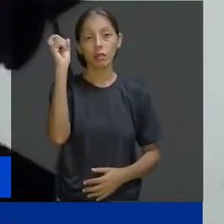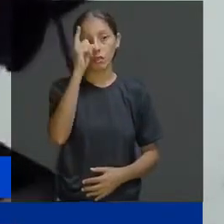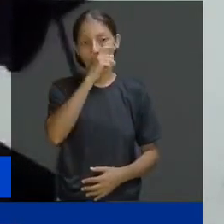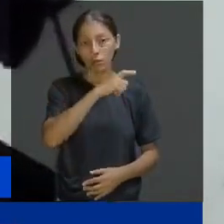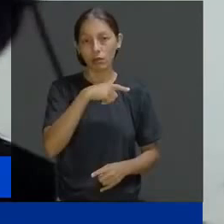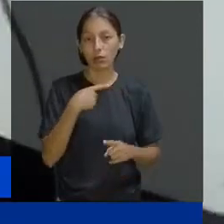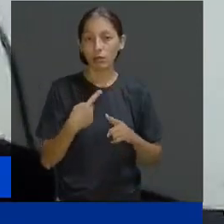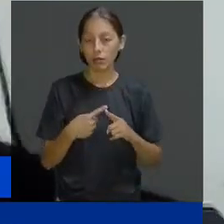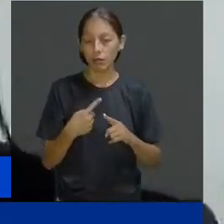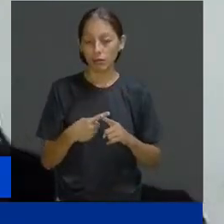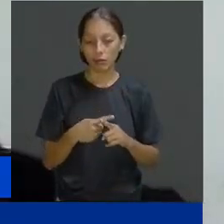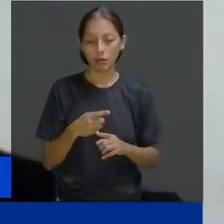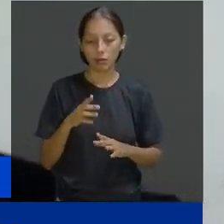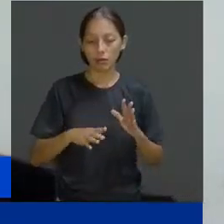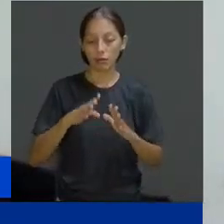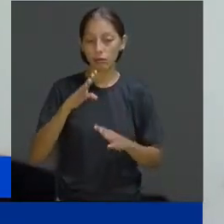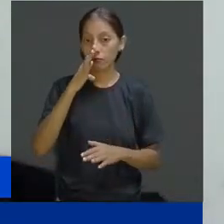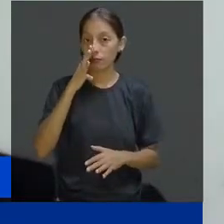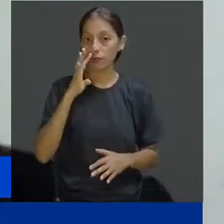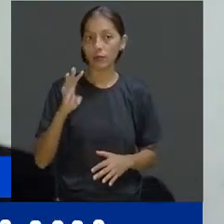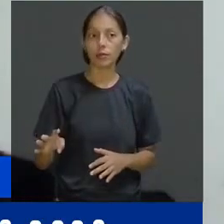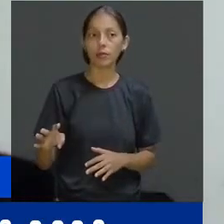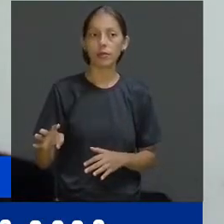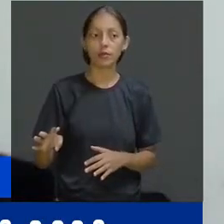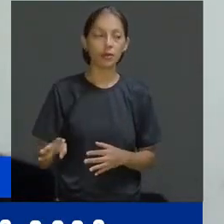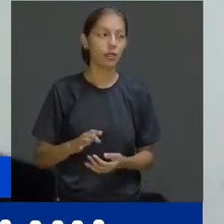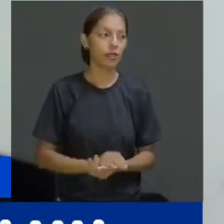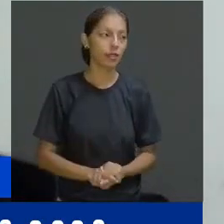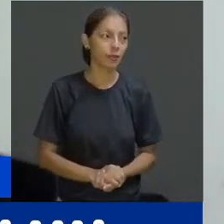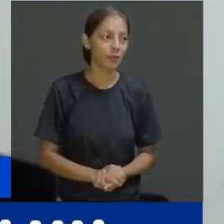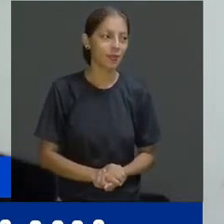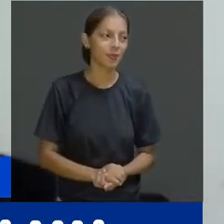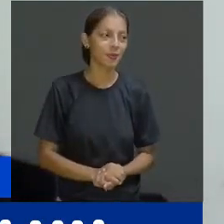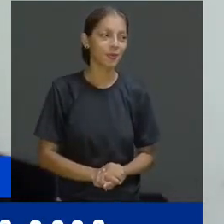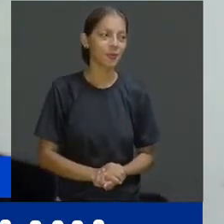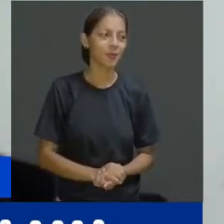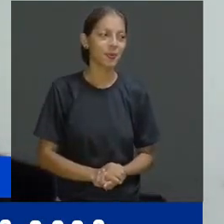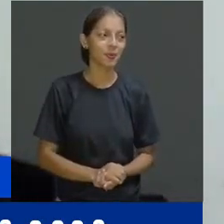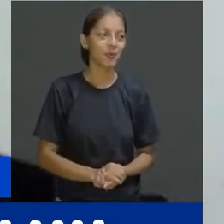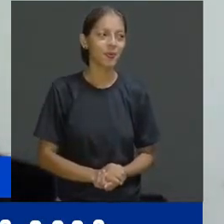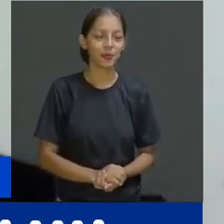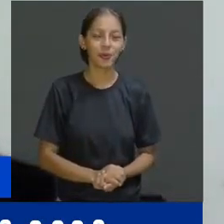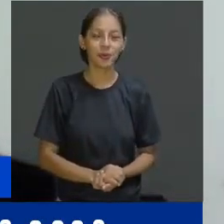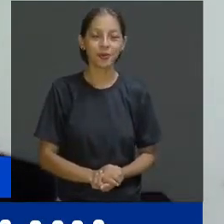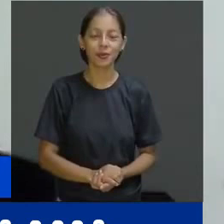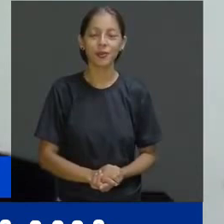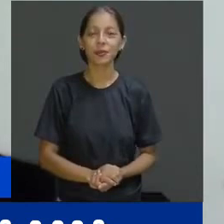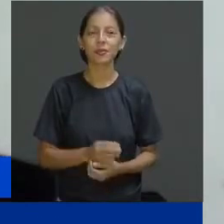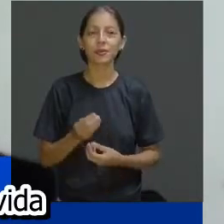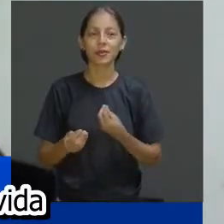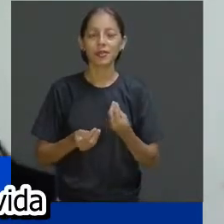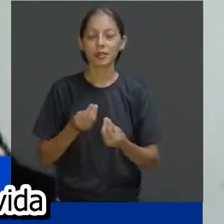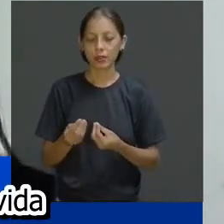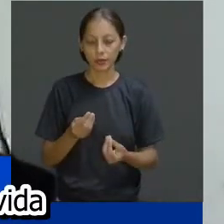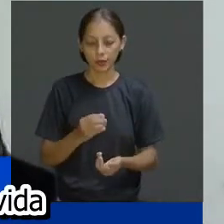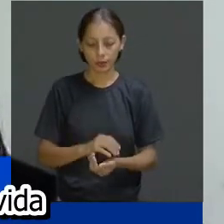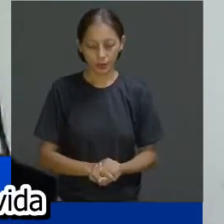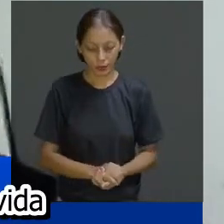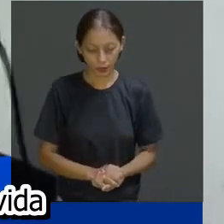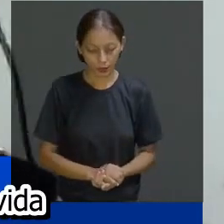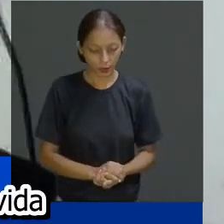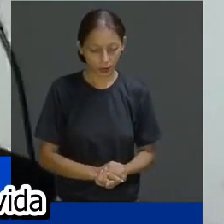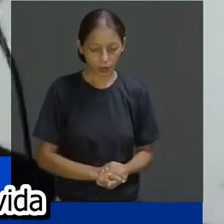puderam sustentar, desconheço a razão, mas teriam reforçado esse argumento com certeza, porque são os argumentos da inicial. Essa ação se